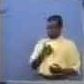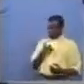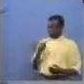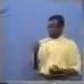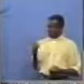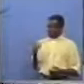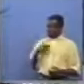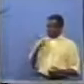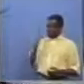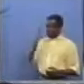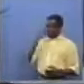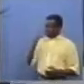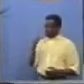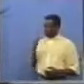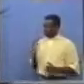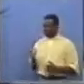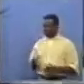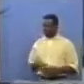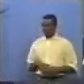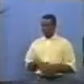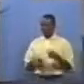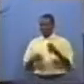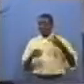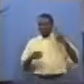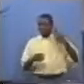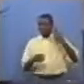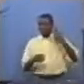tudo feito de silicone, cirurgia plástica, tudo,